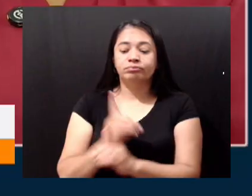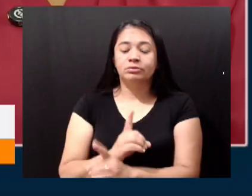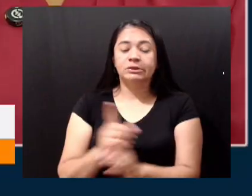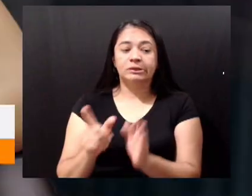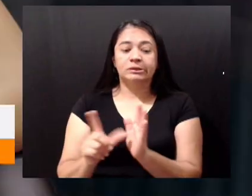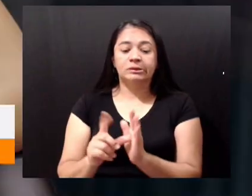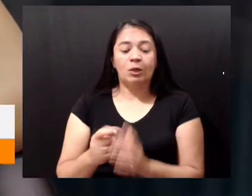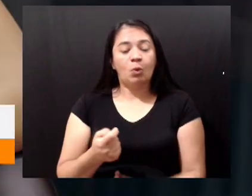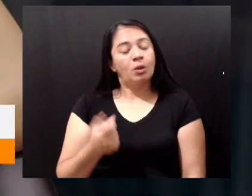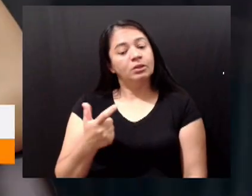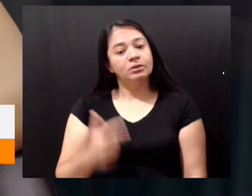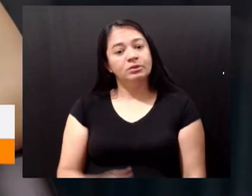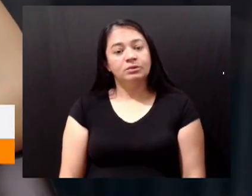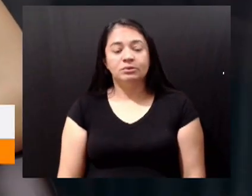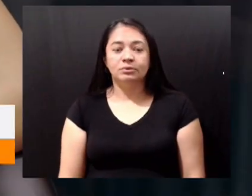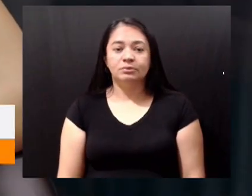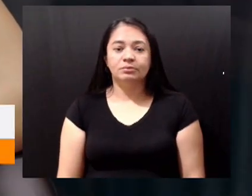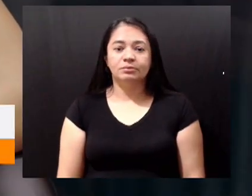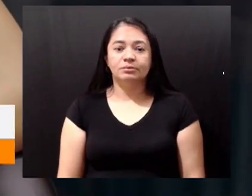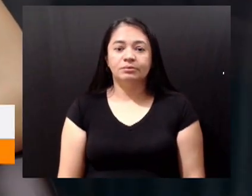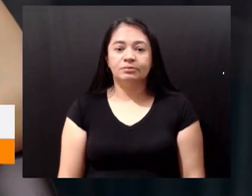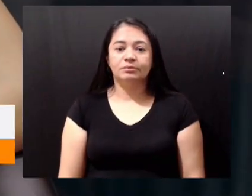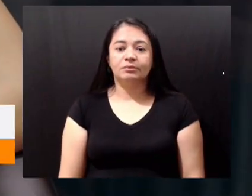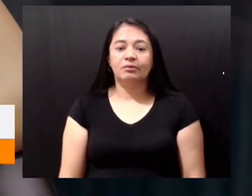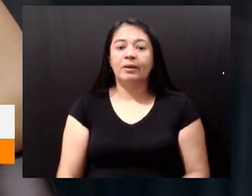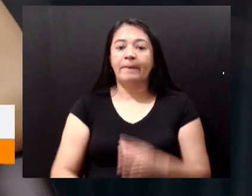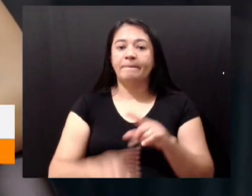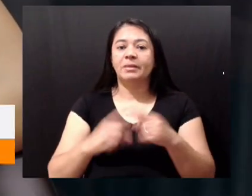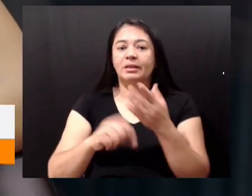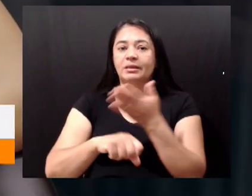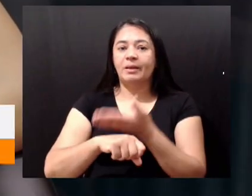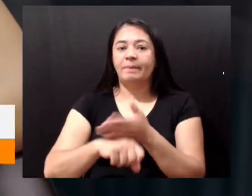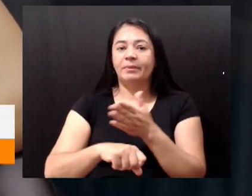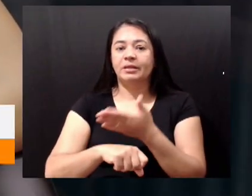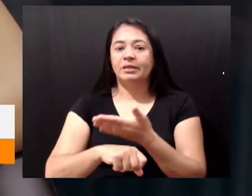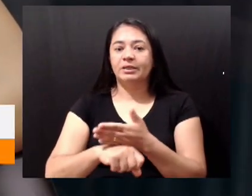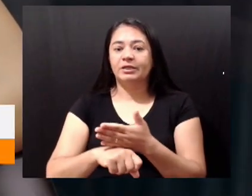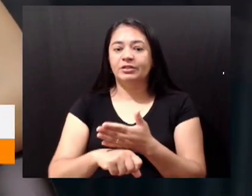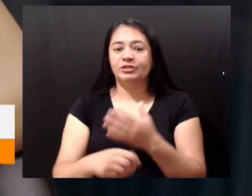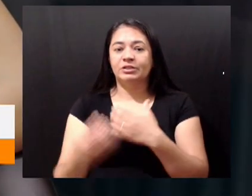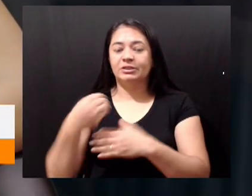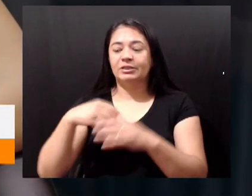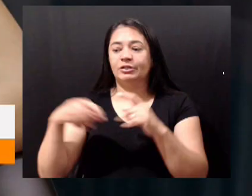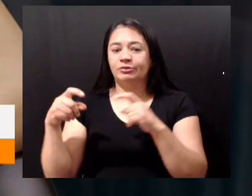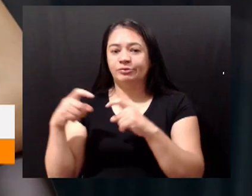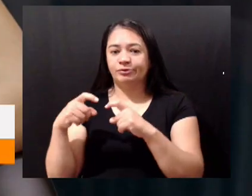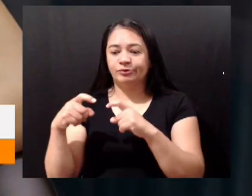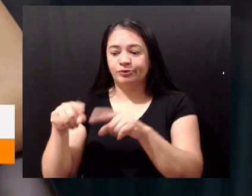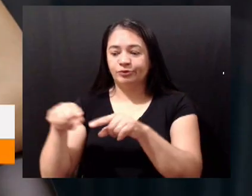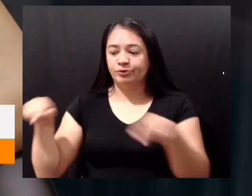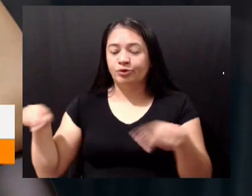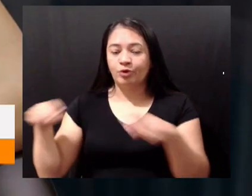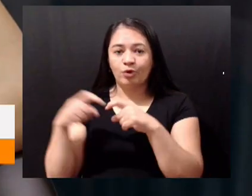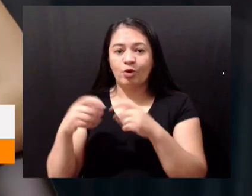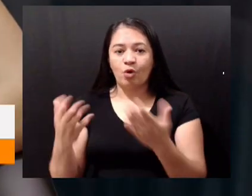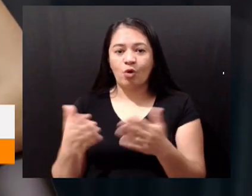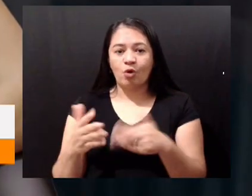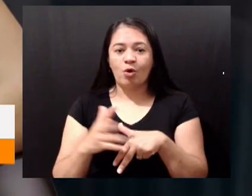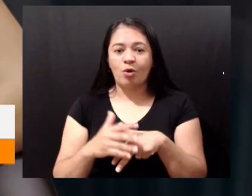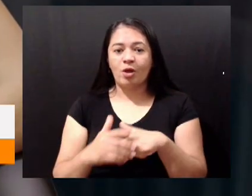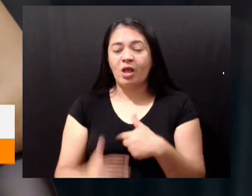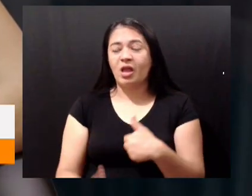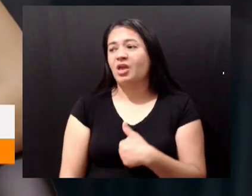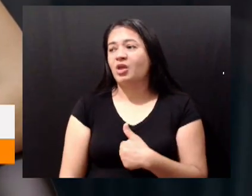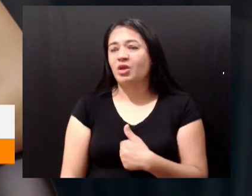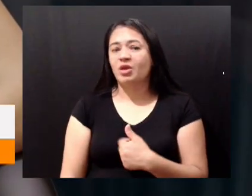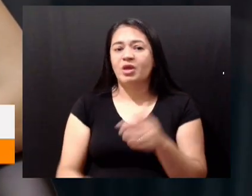sim, é verdade. Na prática clínica do consultório, muitos pacientes chegam hoje e falam: "Ah, doutora, eu pesquisei no